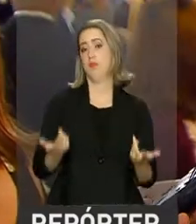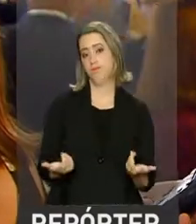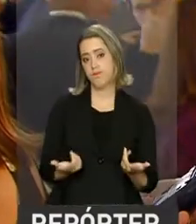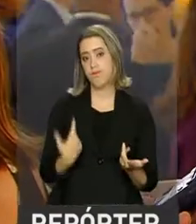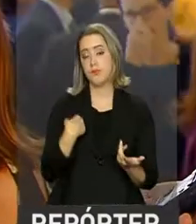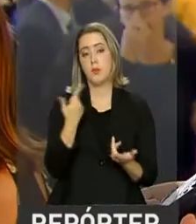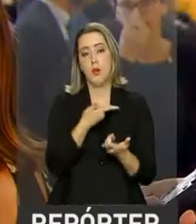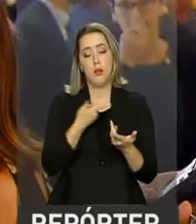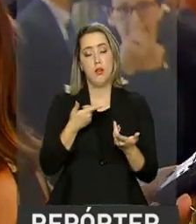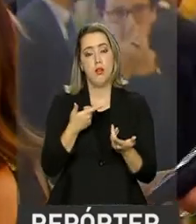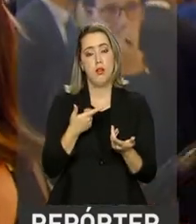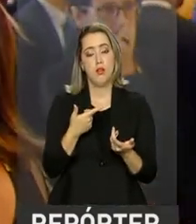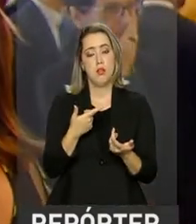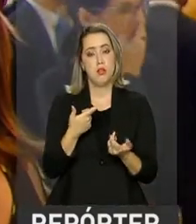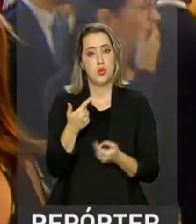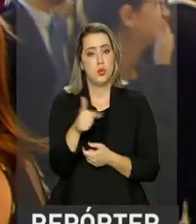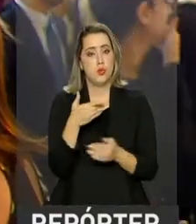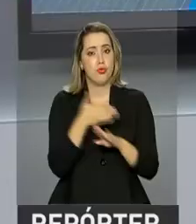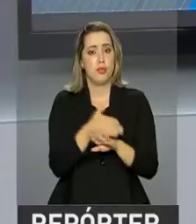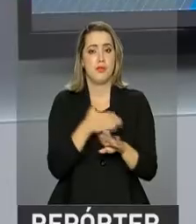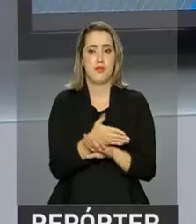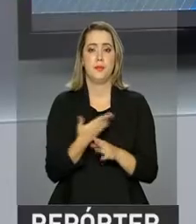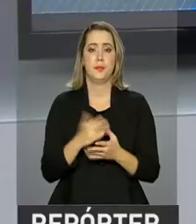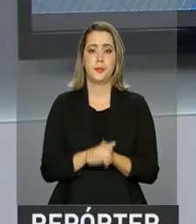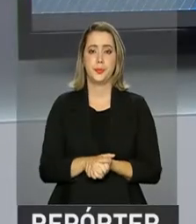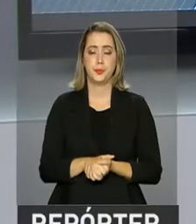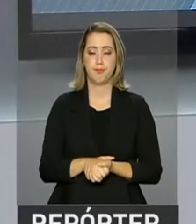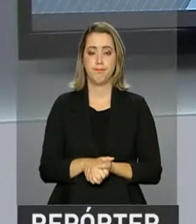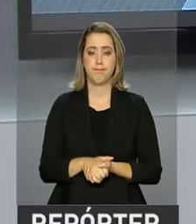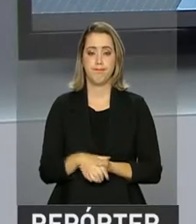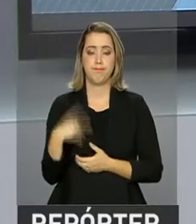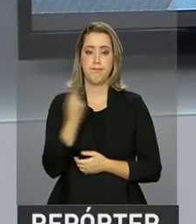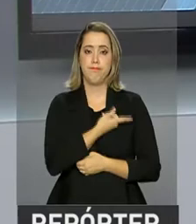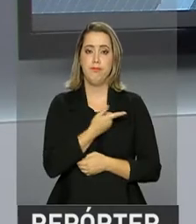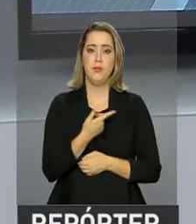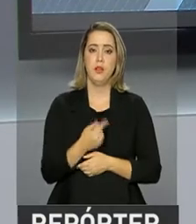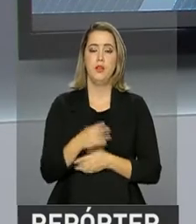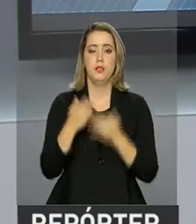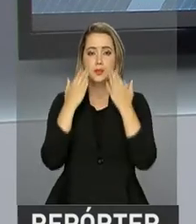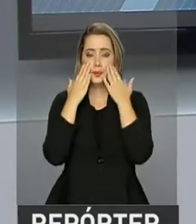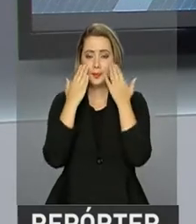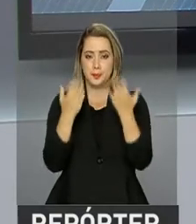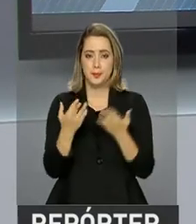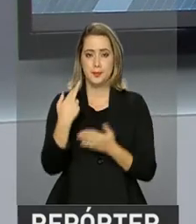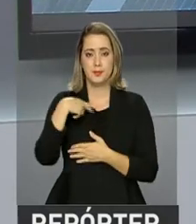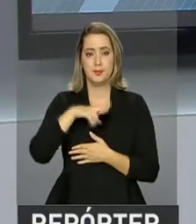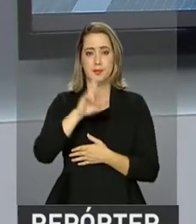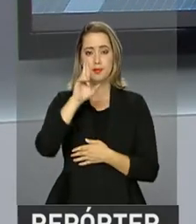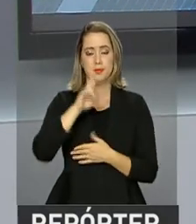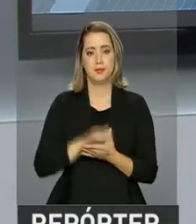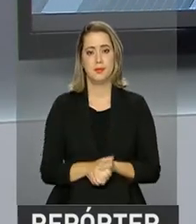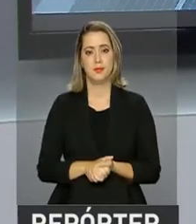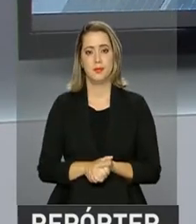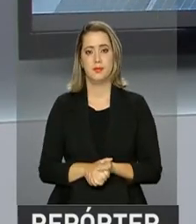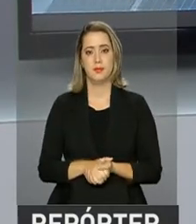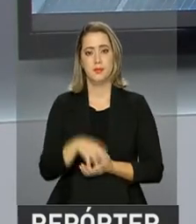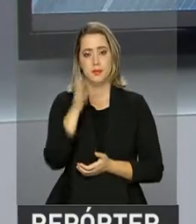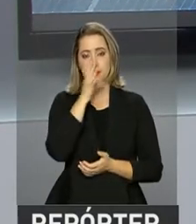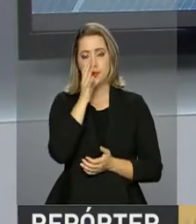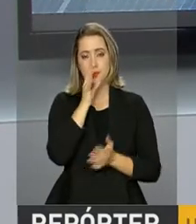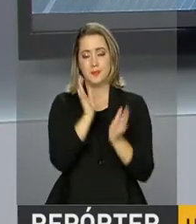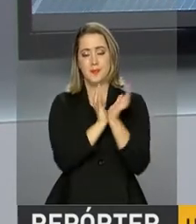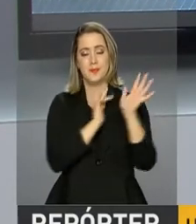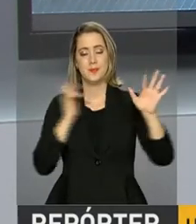que não tinham acesso ao programa. E nós voltamos daqui a pouco na próxima edição do Repórter NBR.